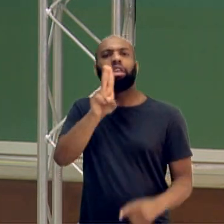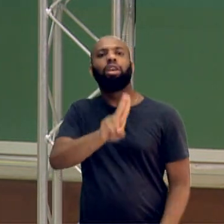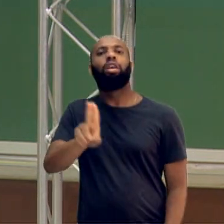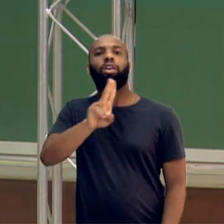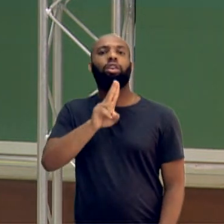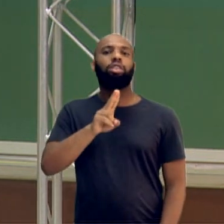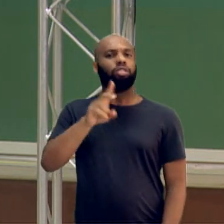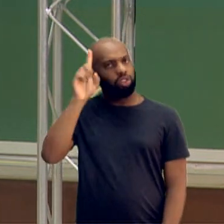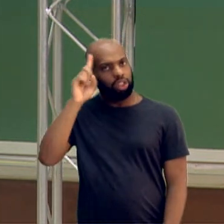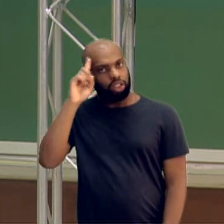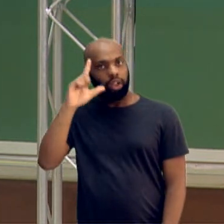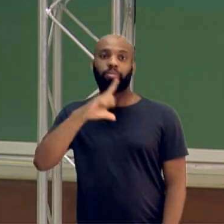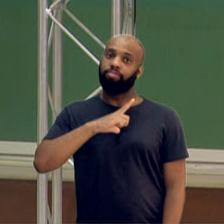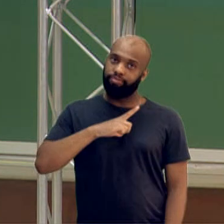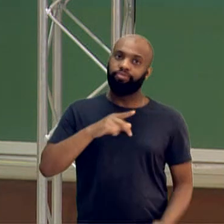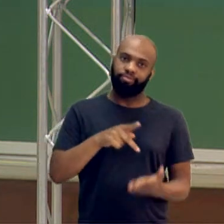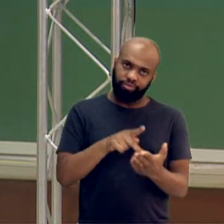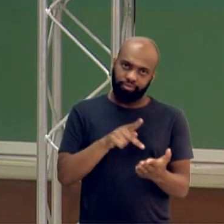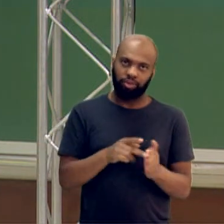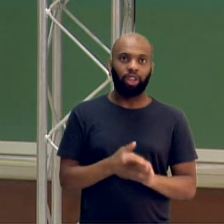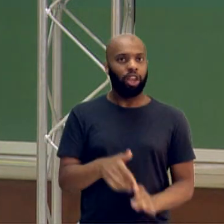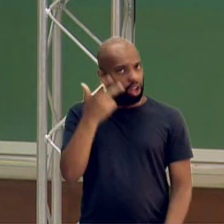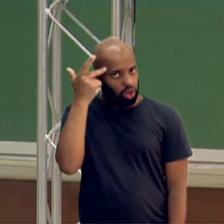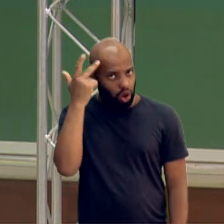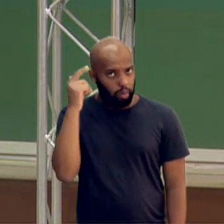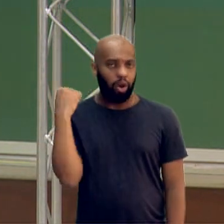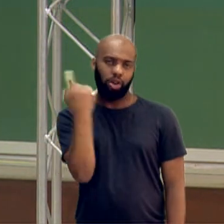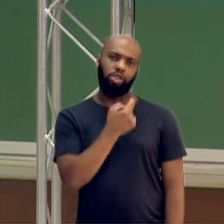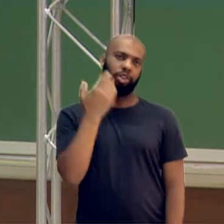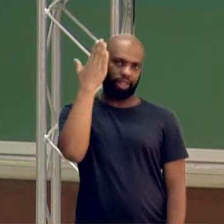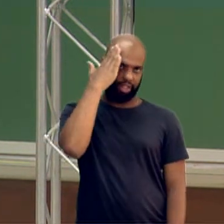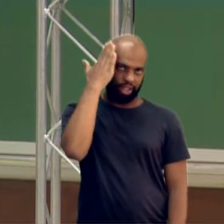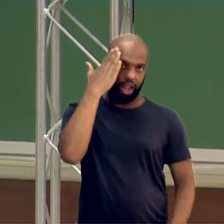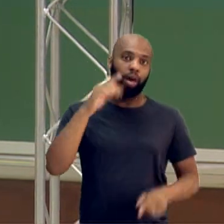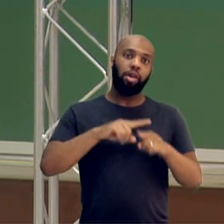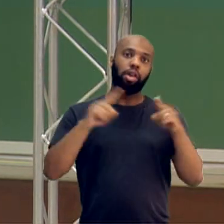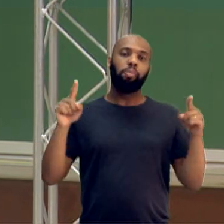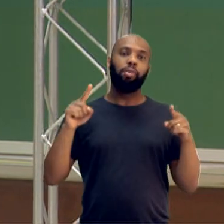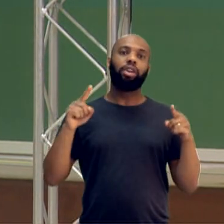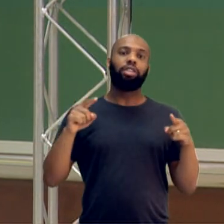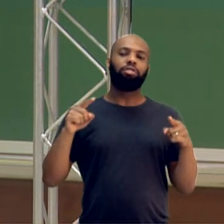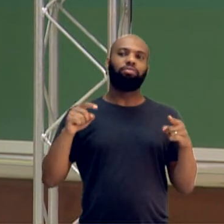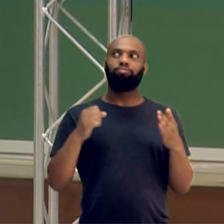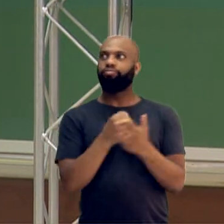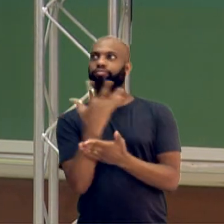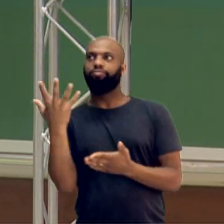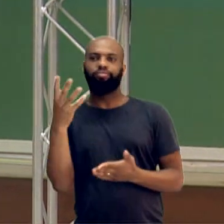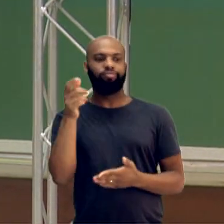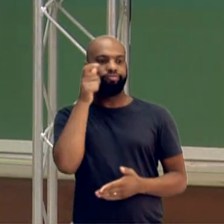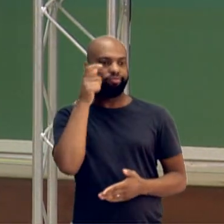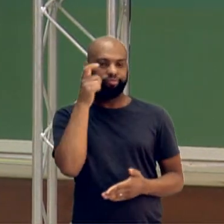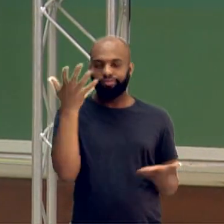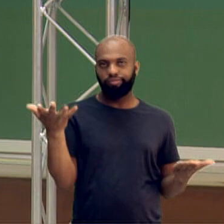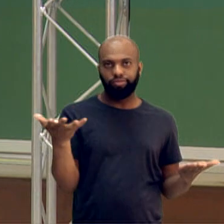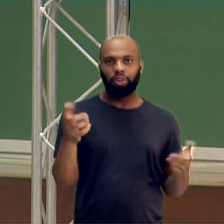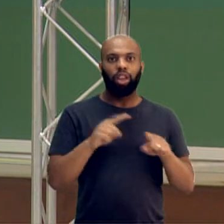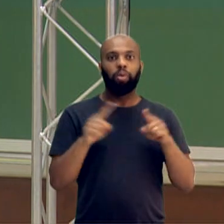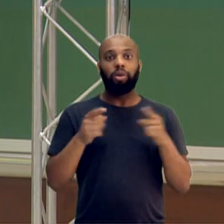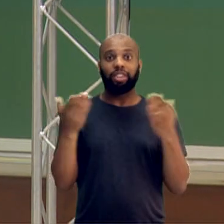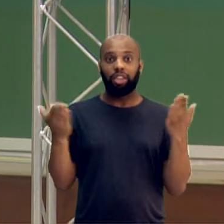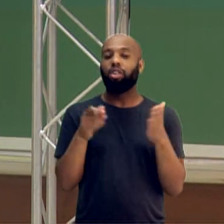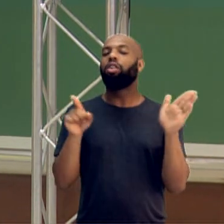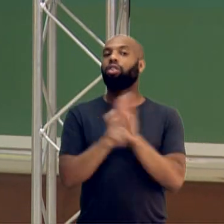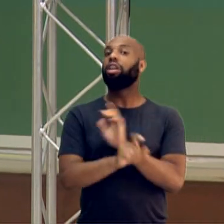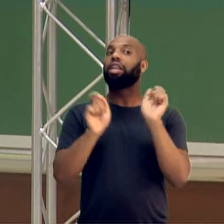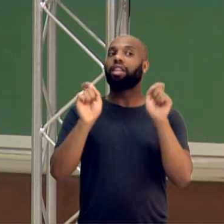Né? Isso acontece. É normal, a gente sabe, muitas vezes a gente não enxerga isso no dia a dia. Mas nesse exercício